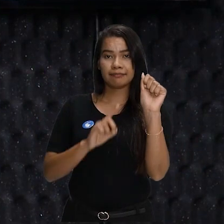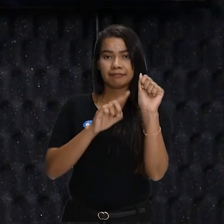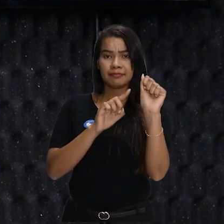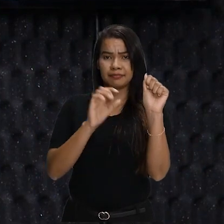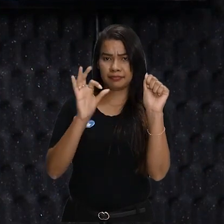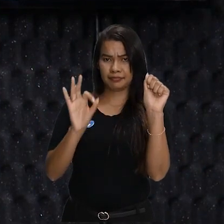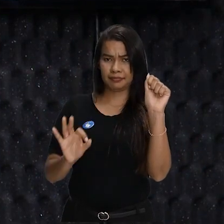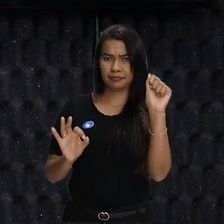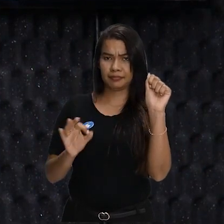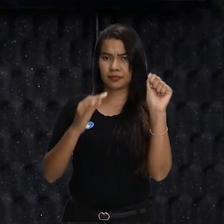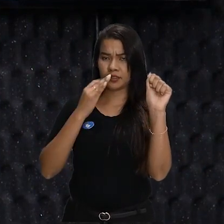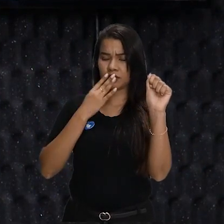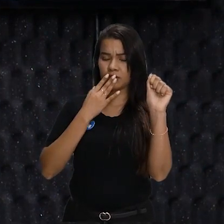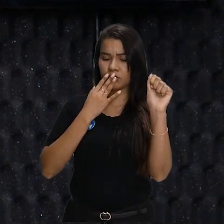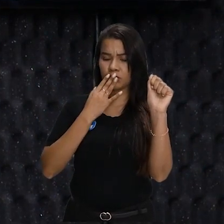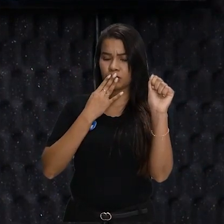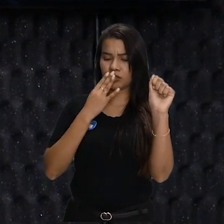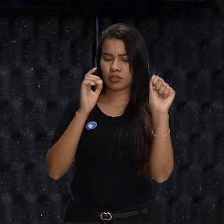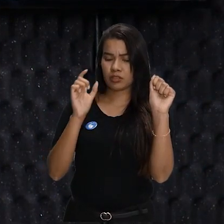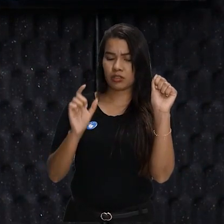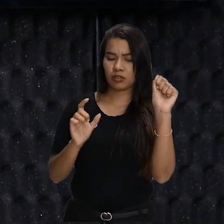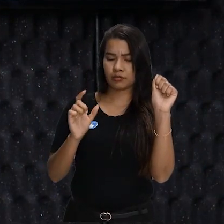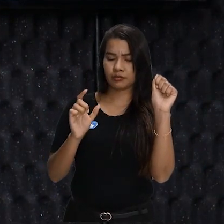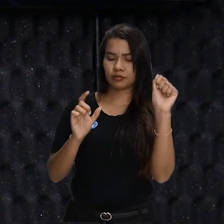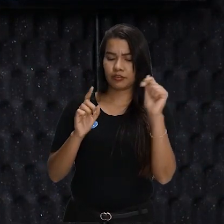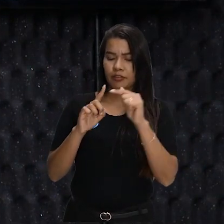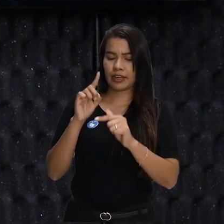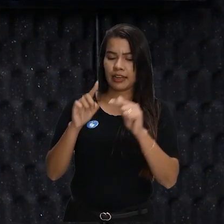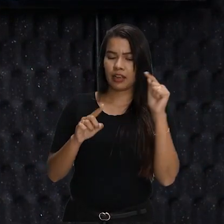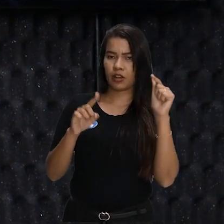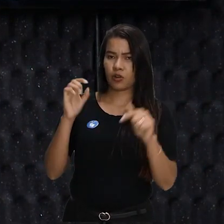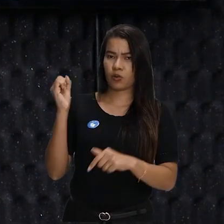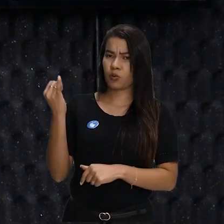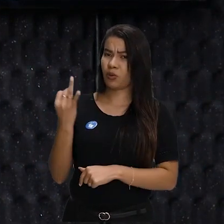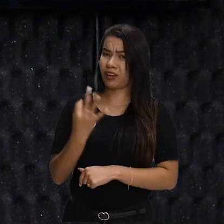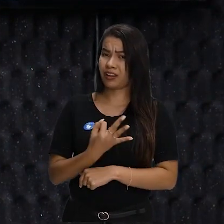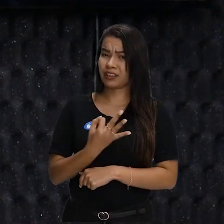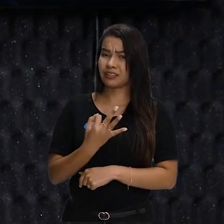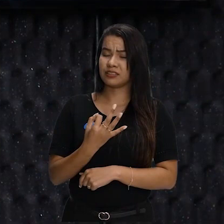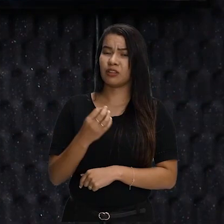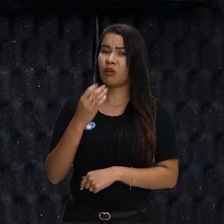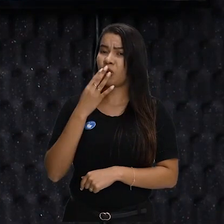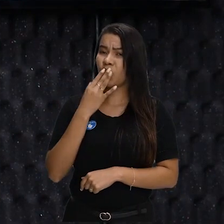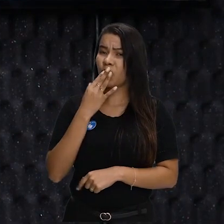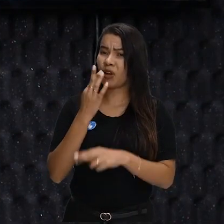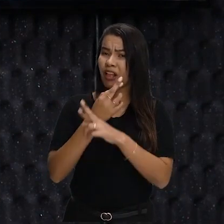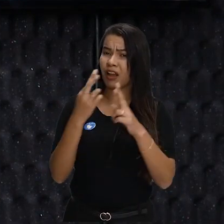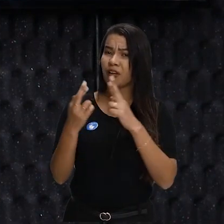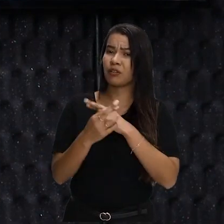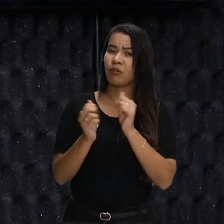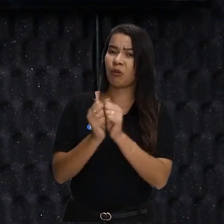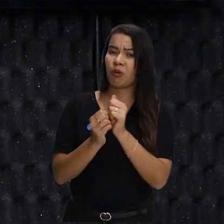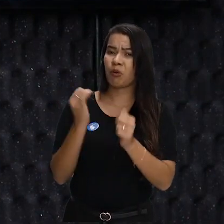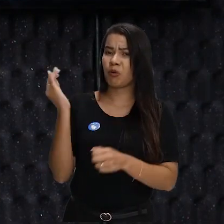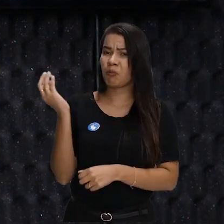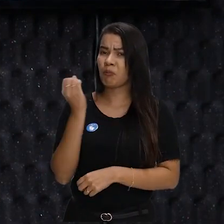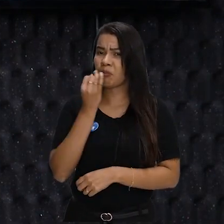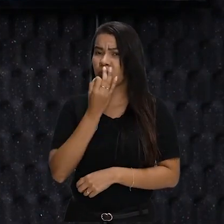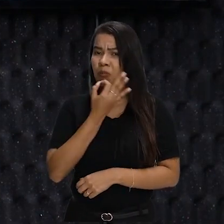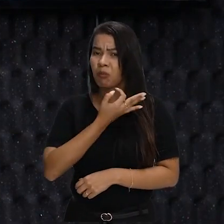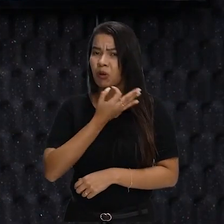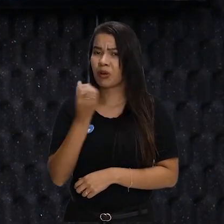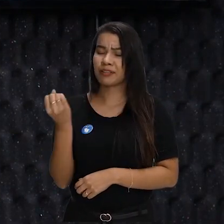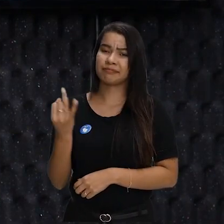A. As cores são variáveis quantitativas. Cor tem a ver com quantidade? Não. É amarelo, é verde, é